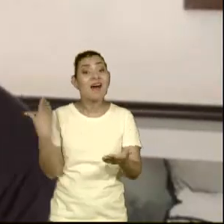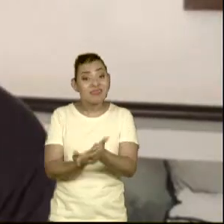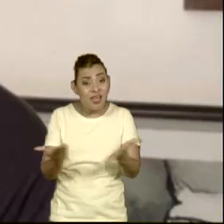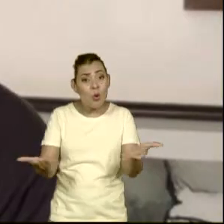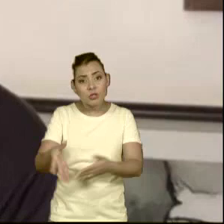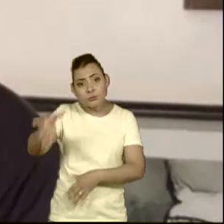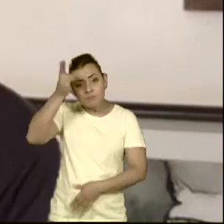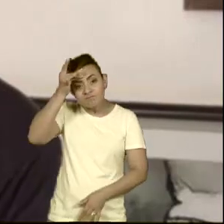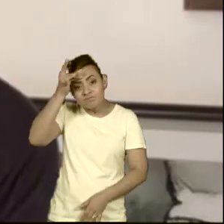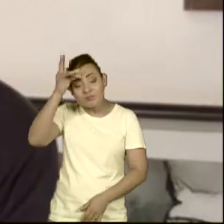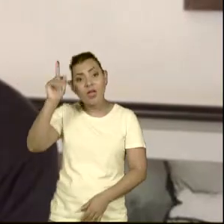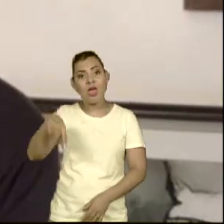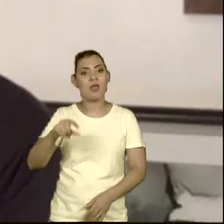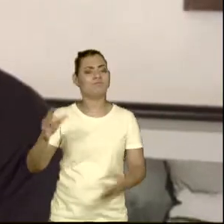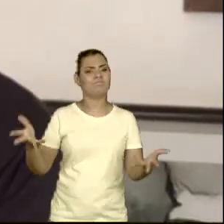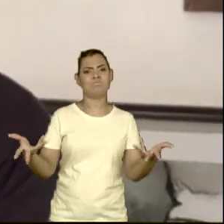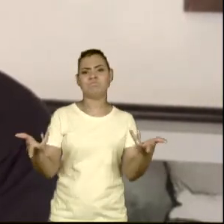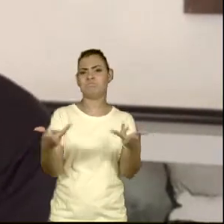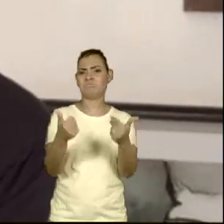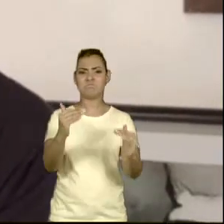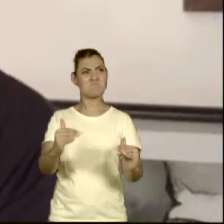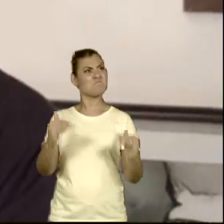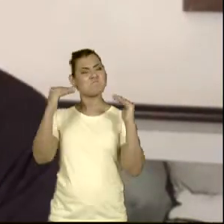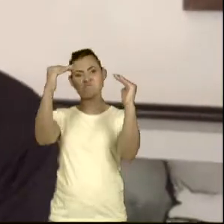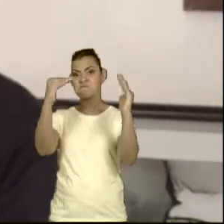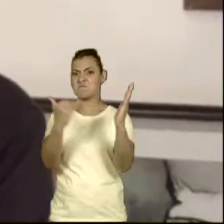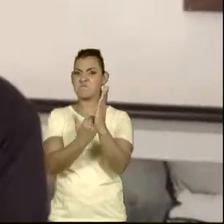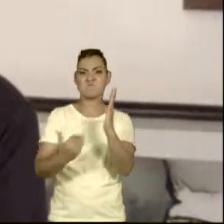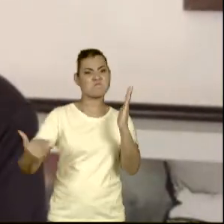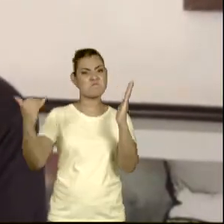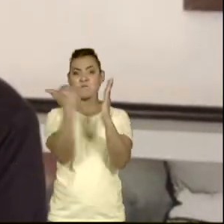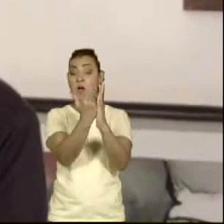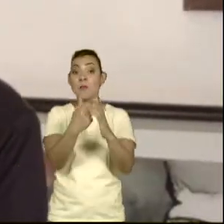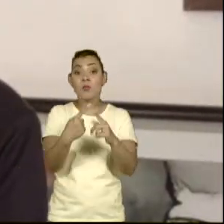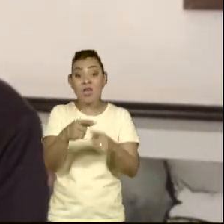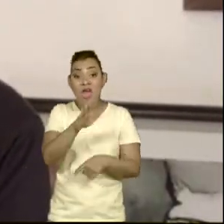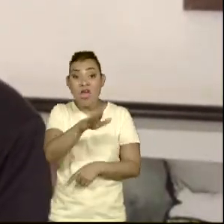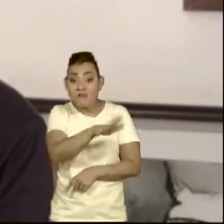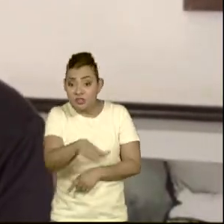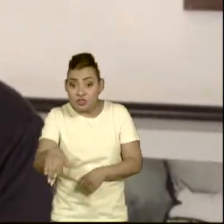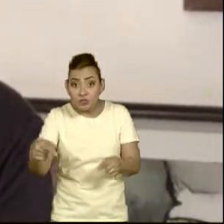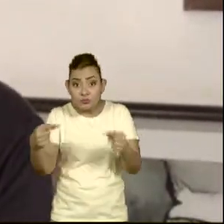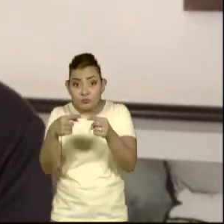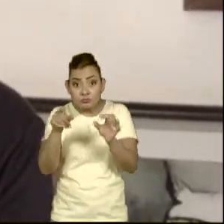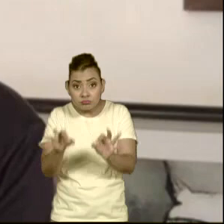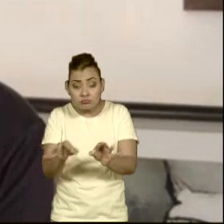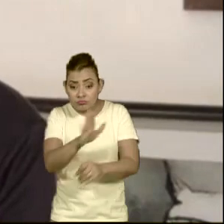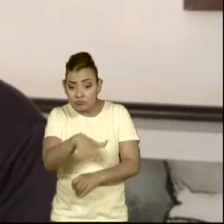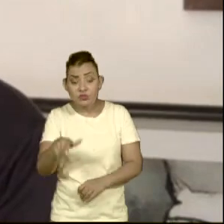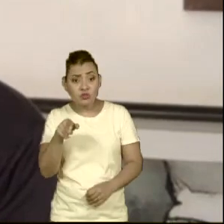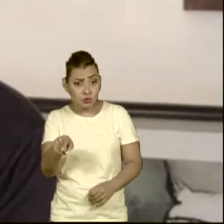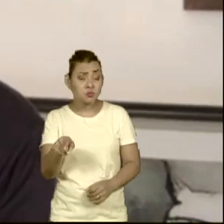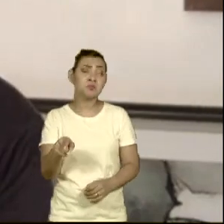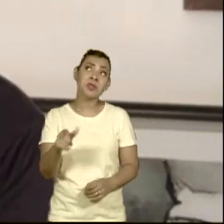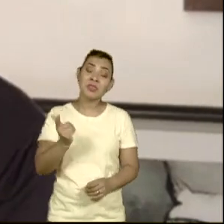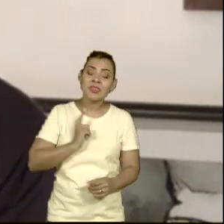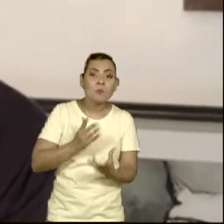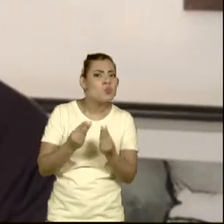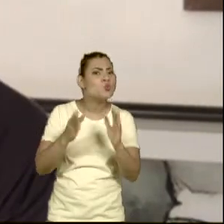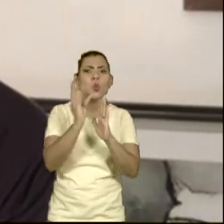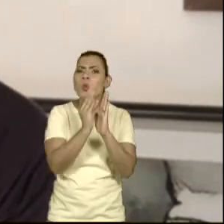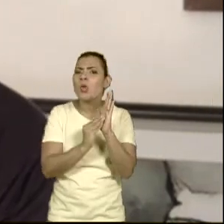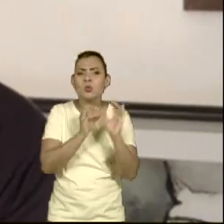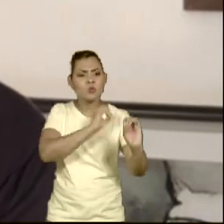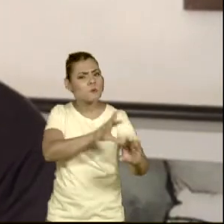hoje, ele seria anárquico ao extremo, porque apesar de ser um programa infantil, apesar de ser um programa com muito